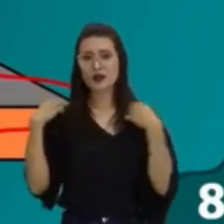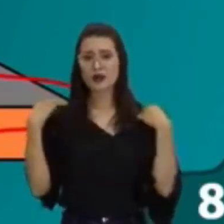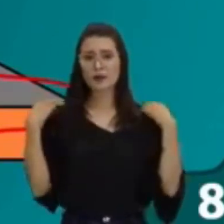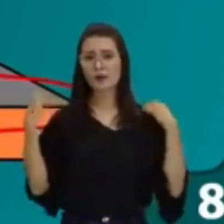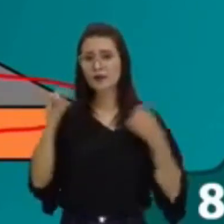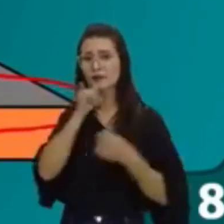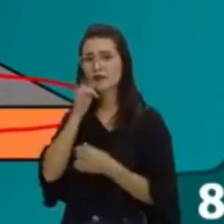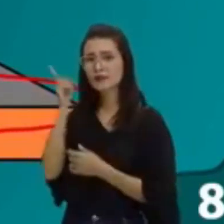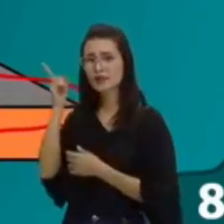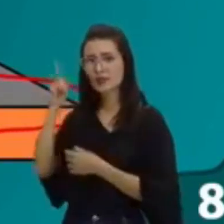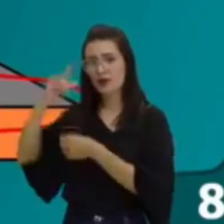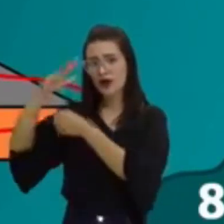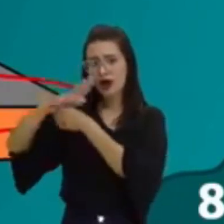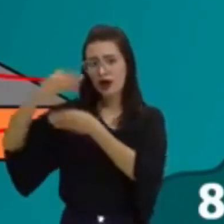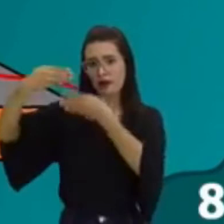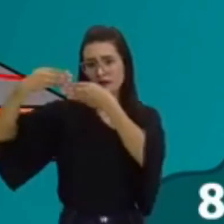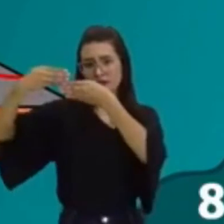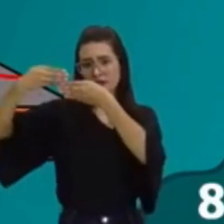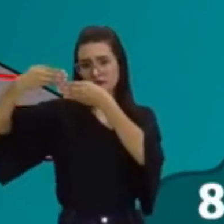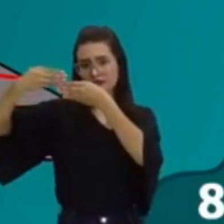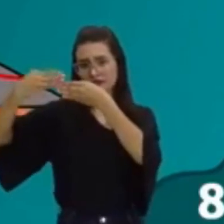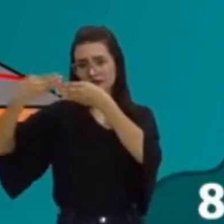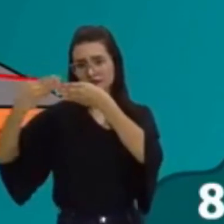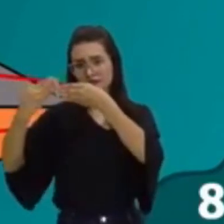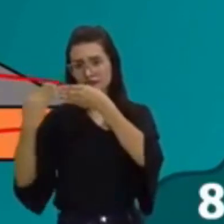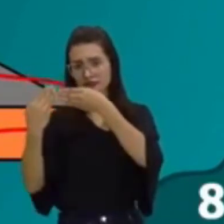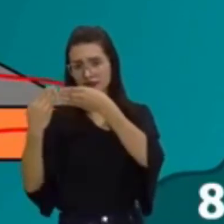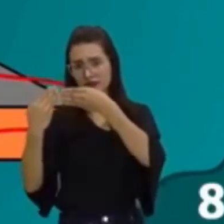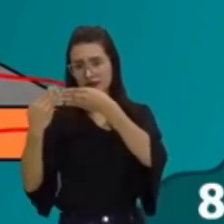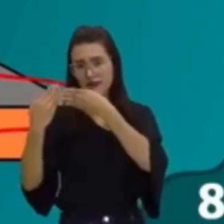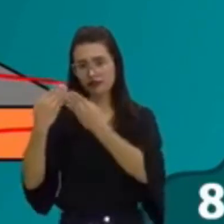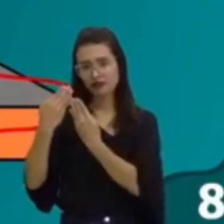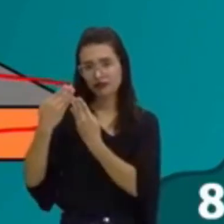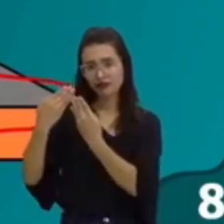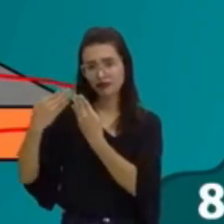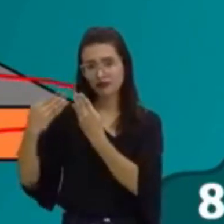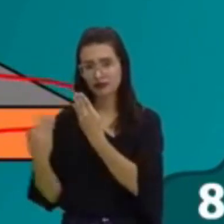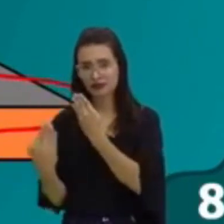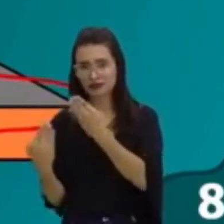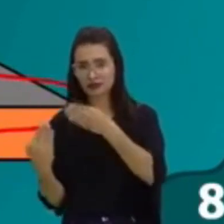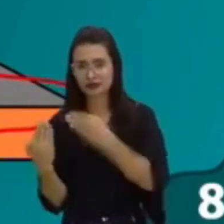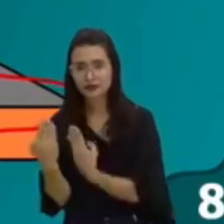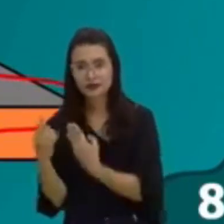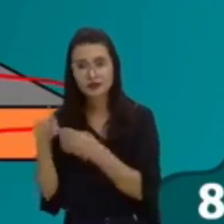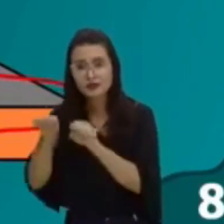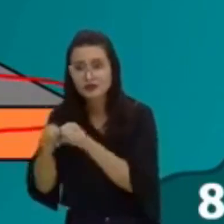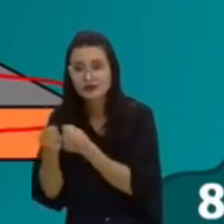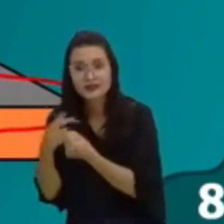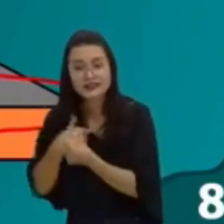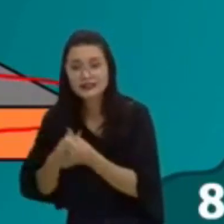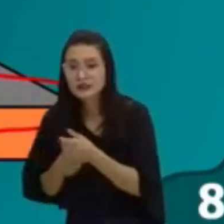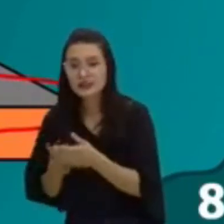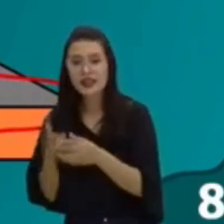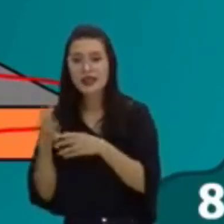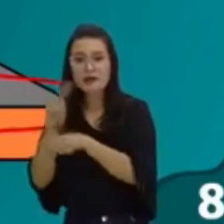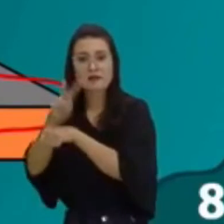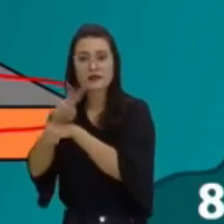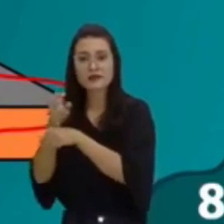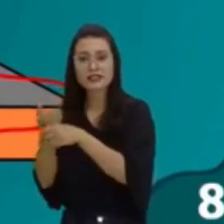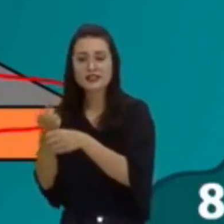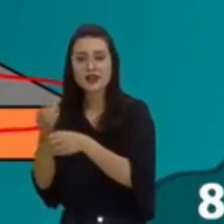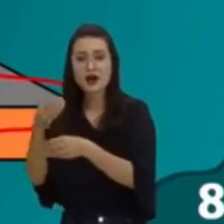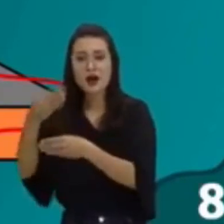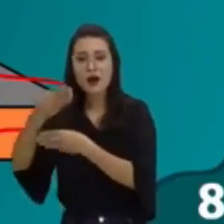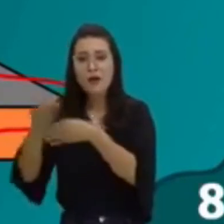essa barragem pode cair, essa também, porque não tem nada segurando elas aqui embaixo. Você está percebendo aí na figura?